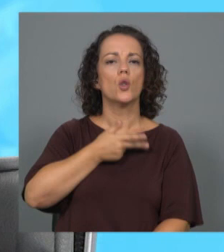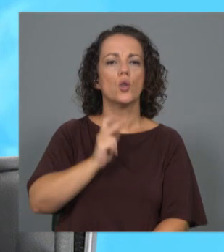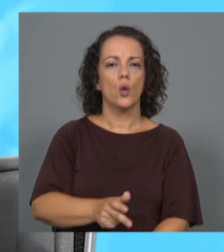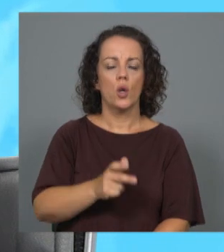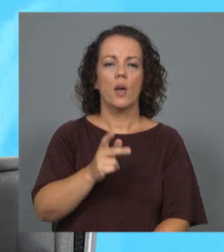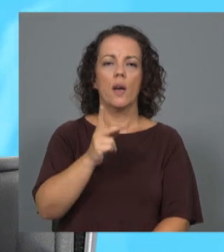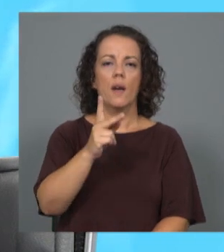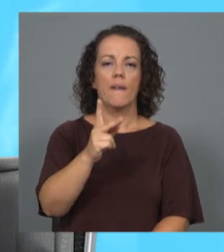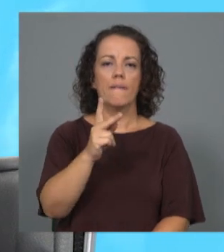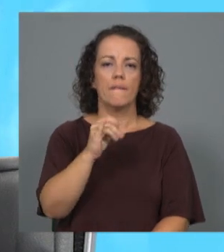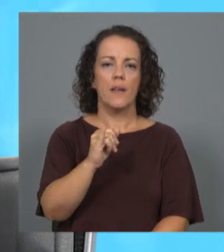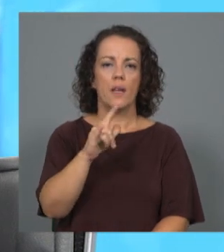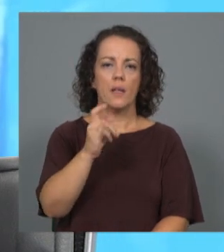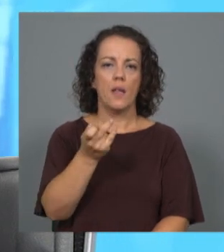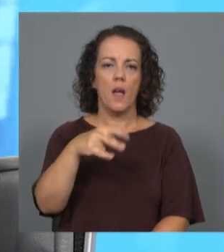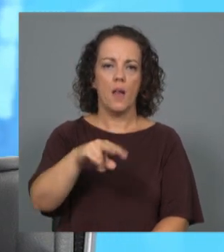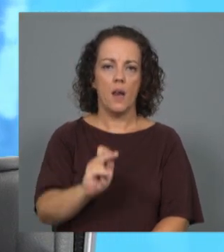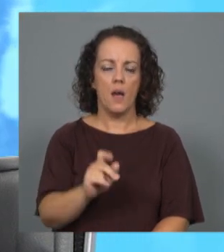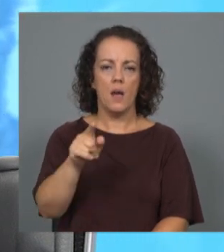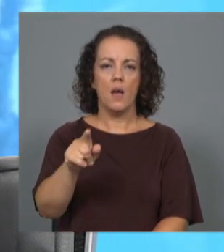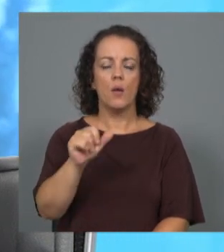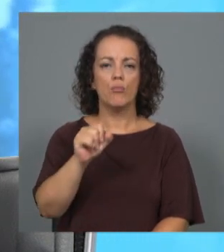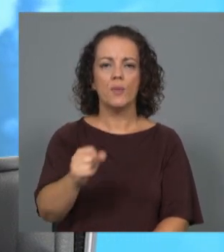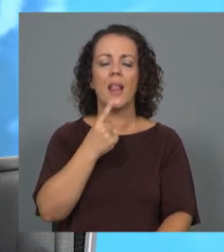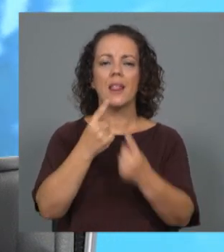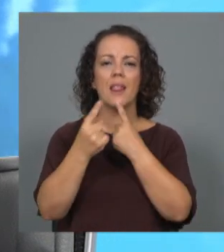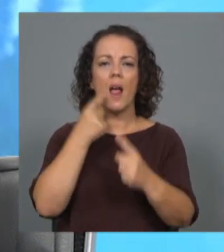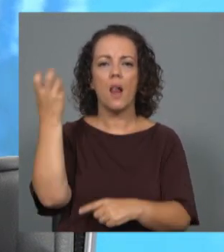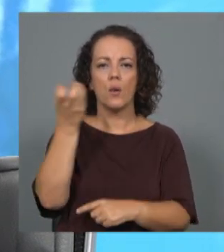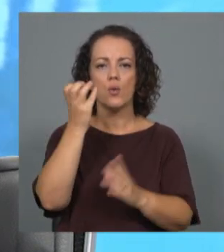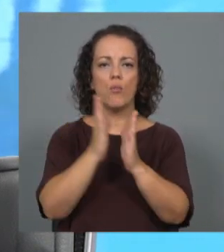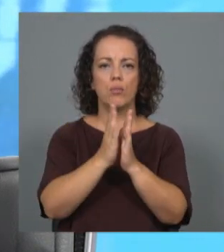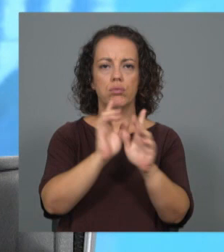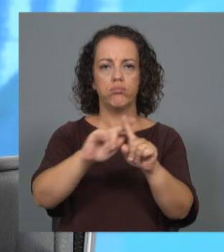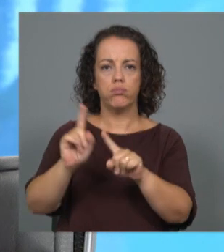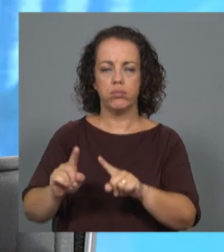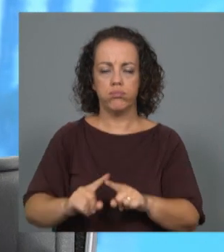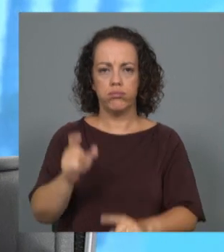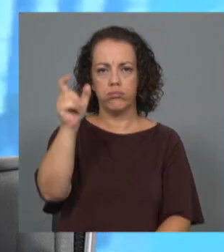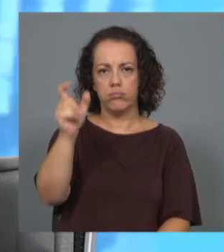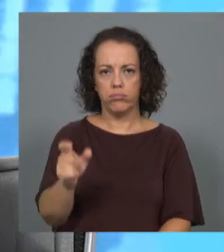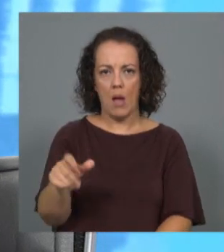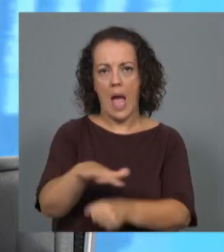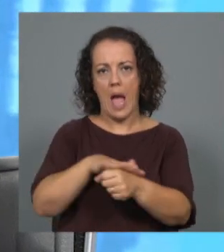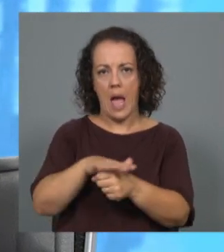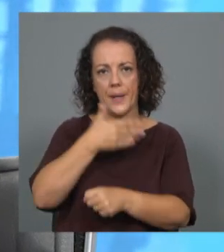Vallascar Palanca, Fraternidade no Diálogo Intercultural e Interreligioso, que é a sua área.